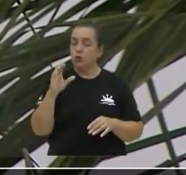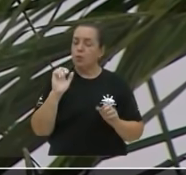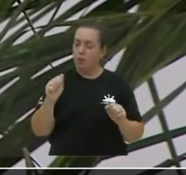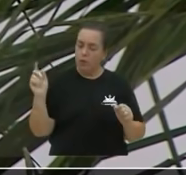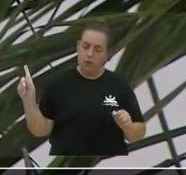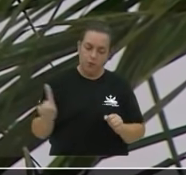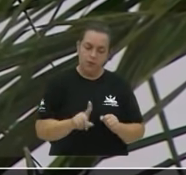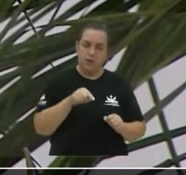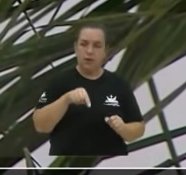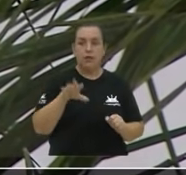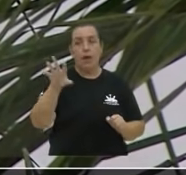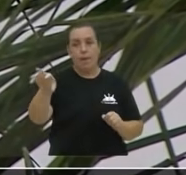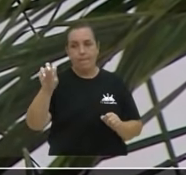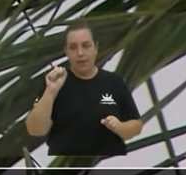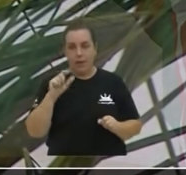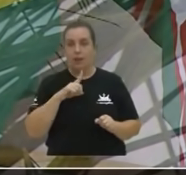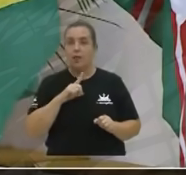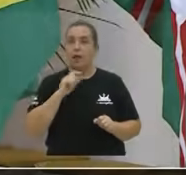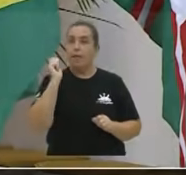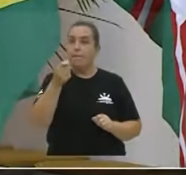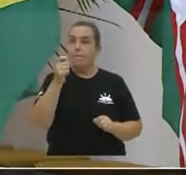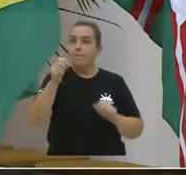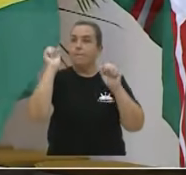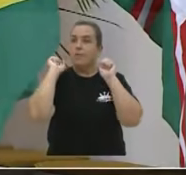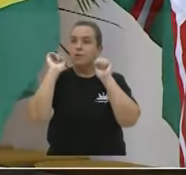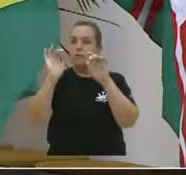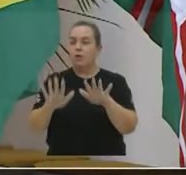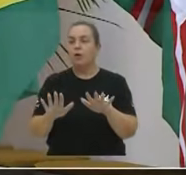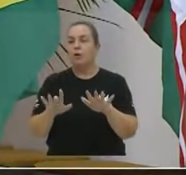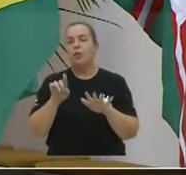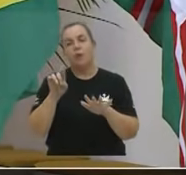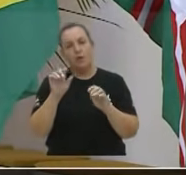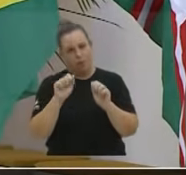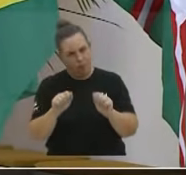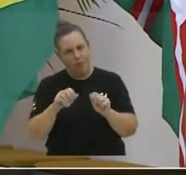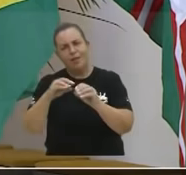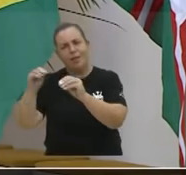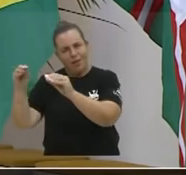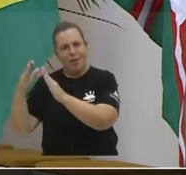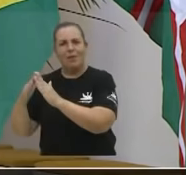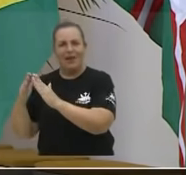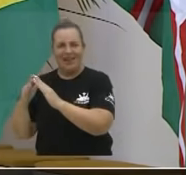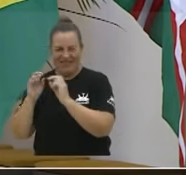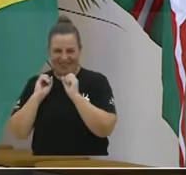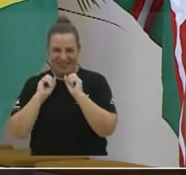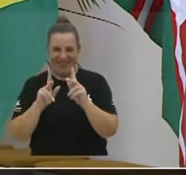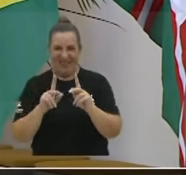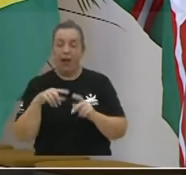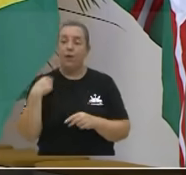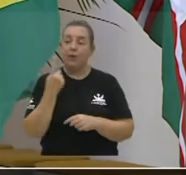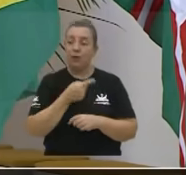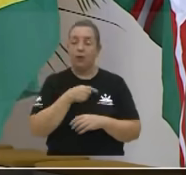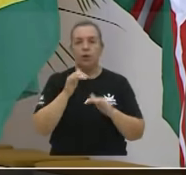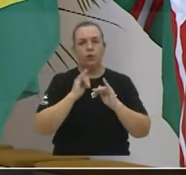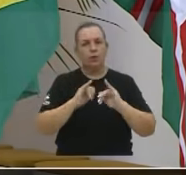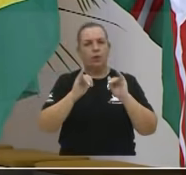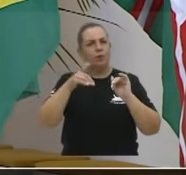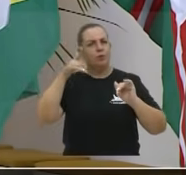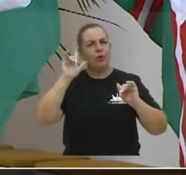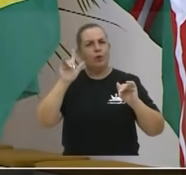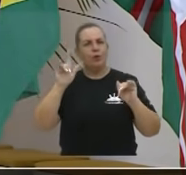pelo santuário, temos ramos bentos para que levem para casa. E nós proclamávamos: